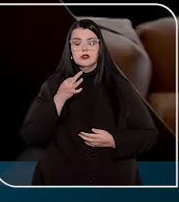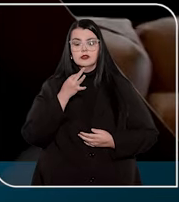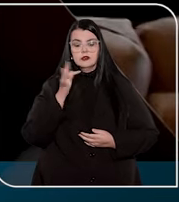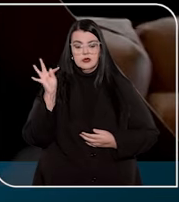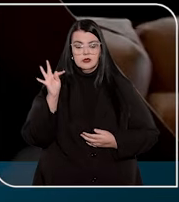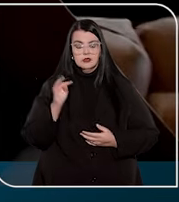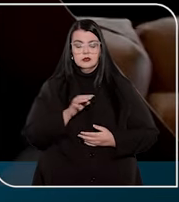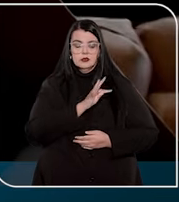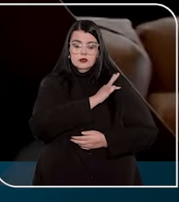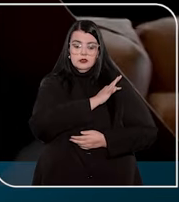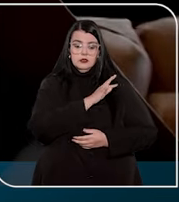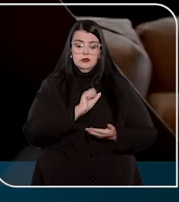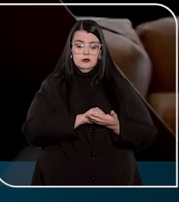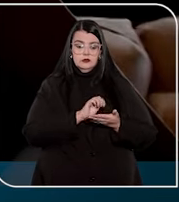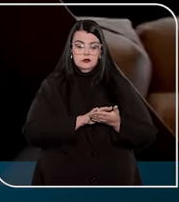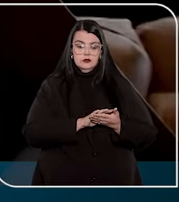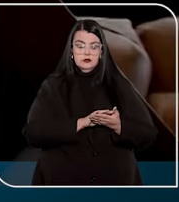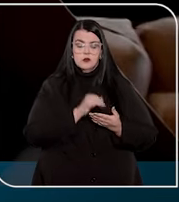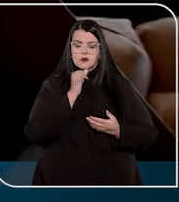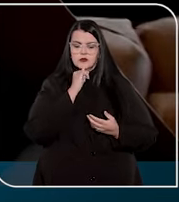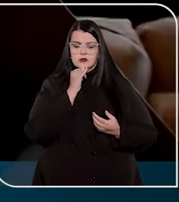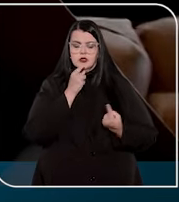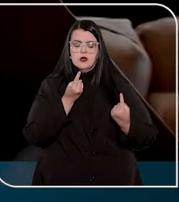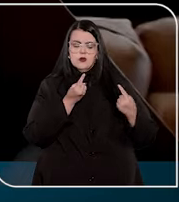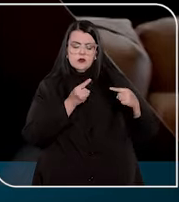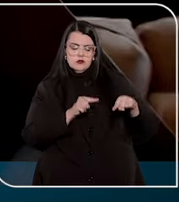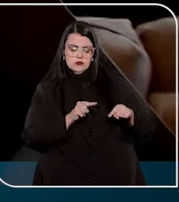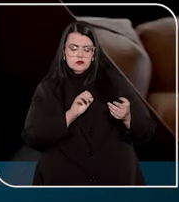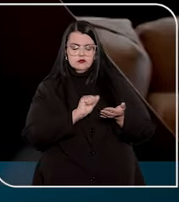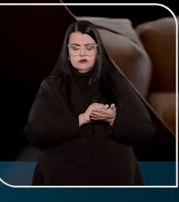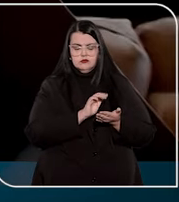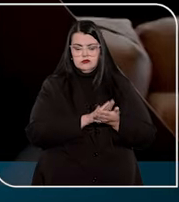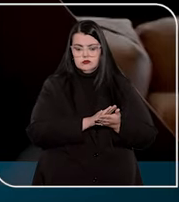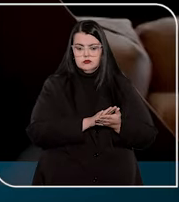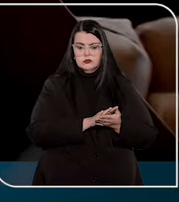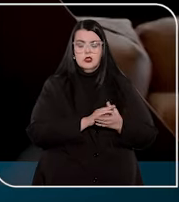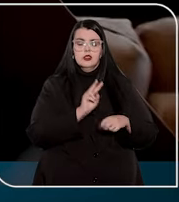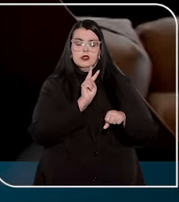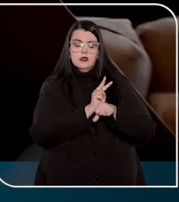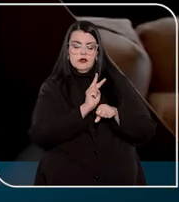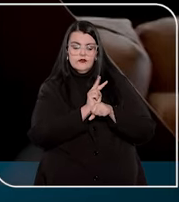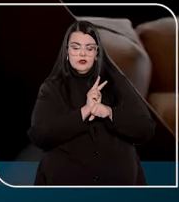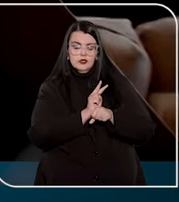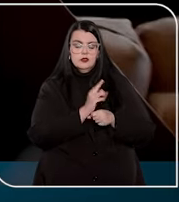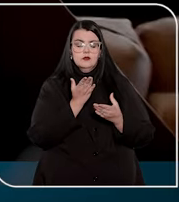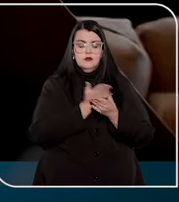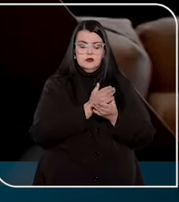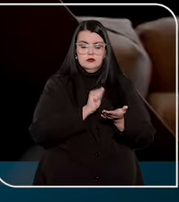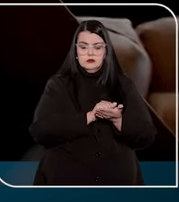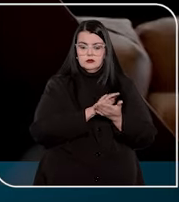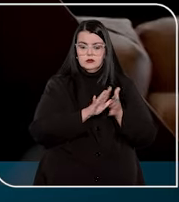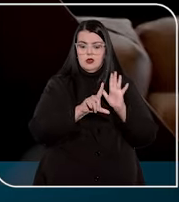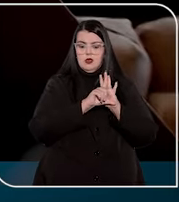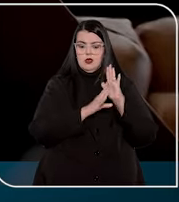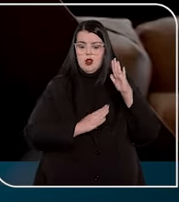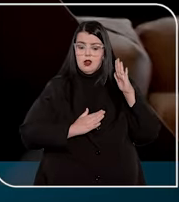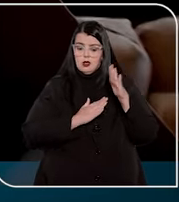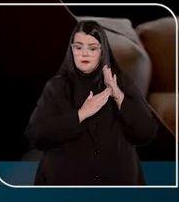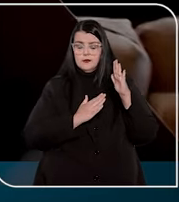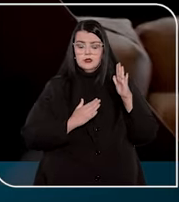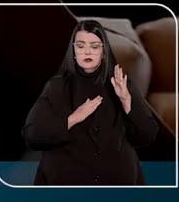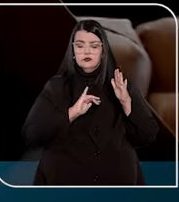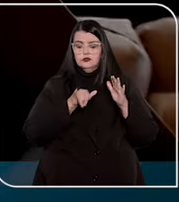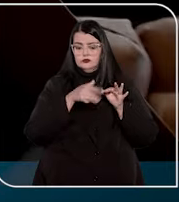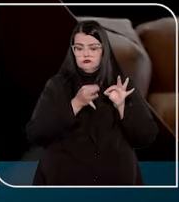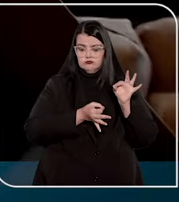site do Supremo. A questão da ofensa aos princípios do contraditório, da ampla defesa, do devido processo legal e dos limites à coisa